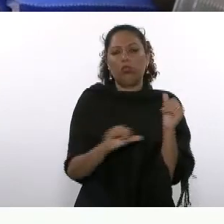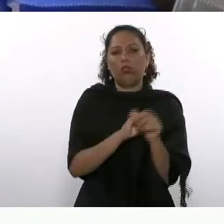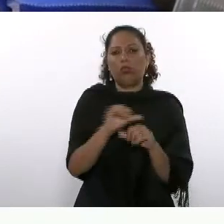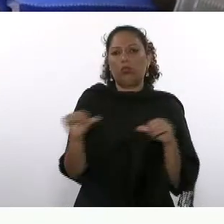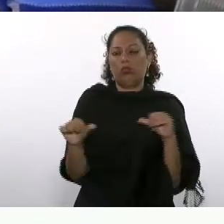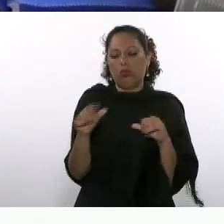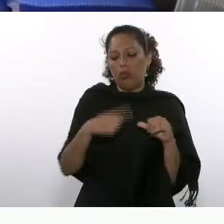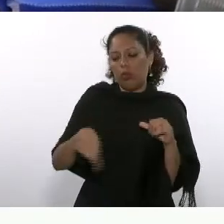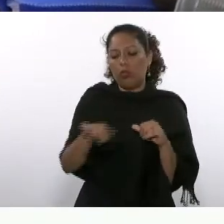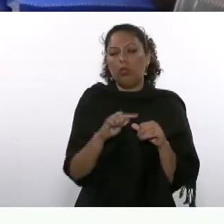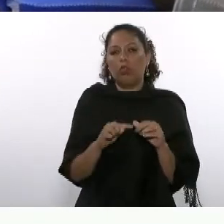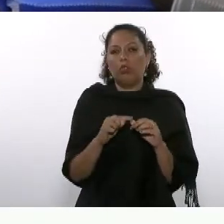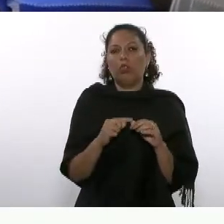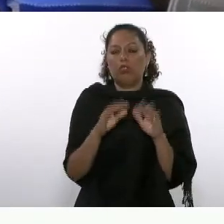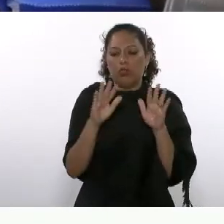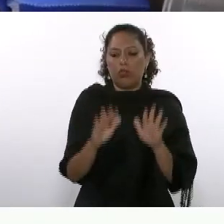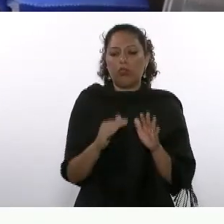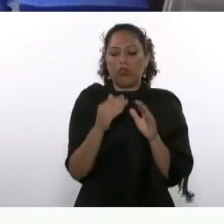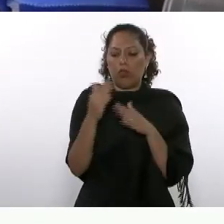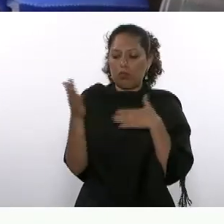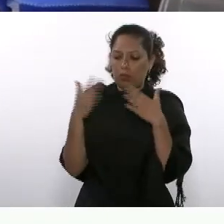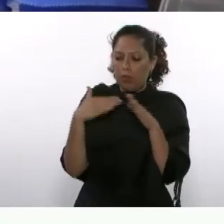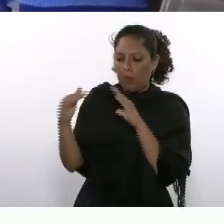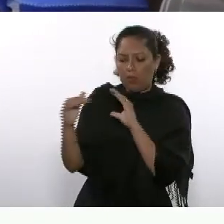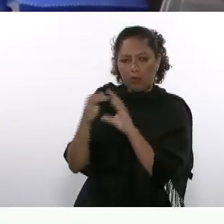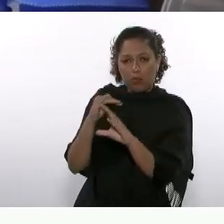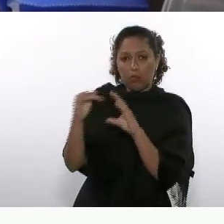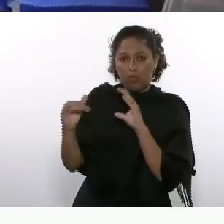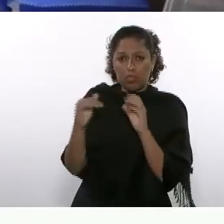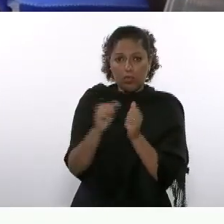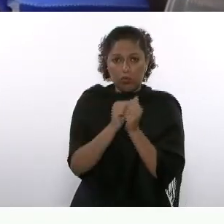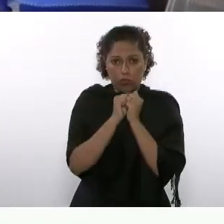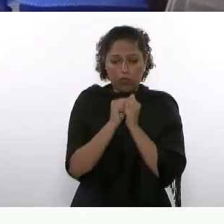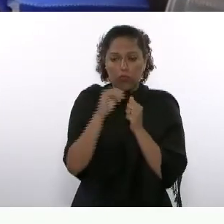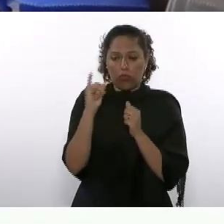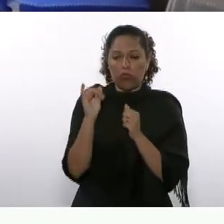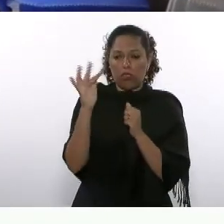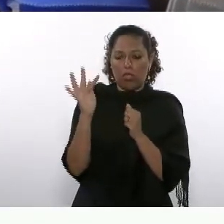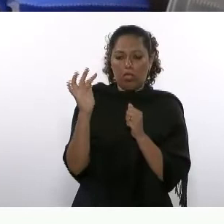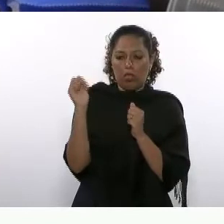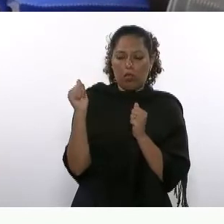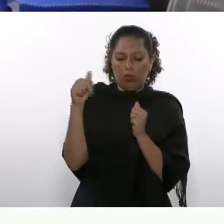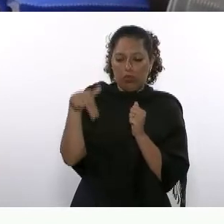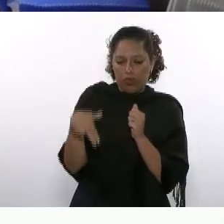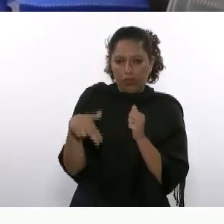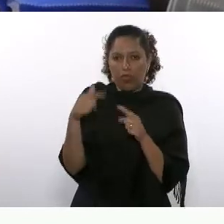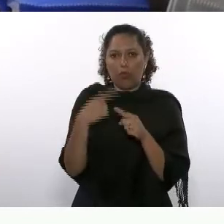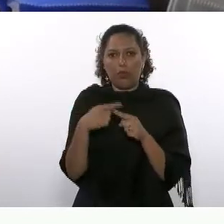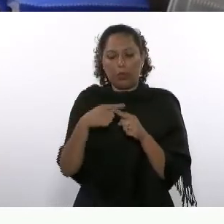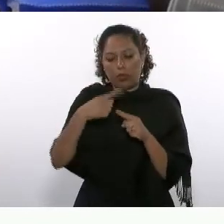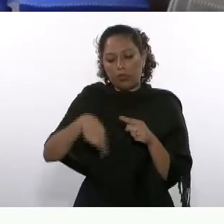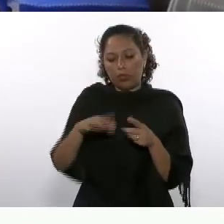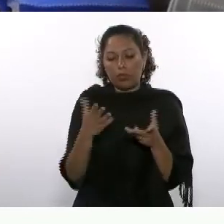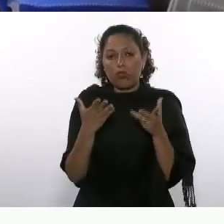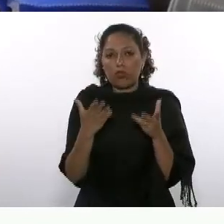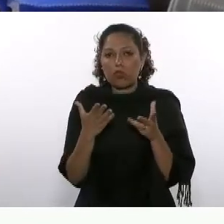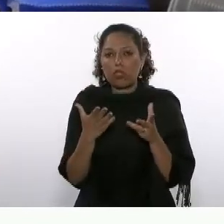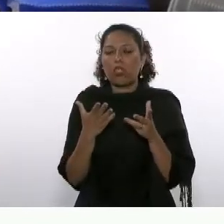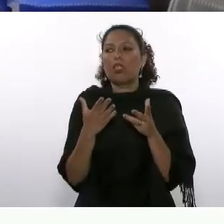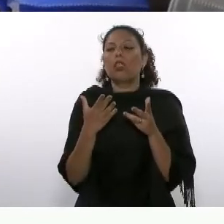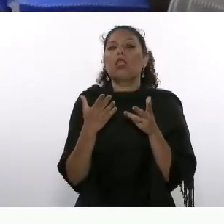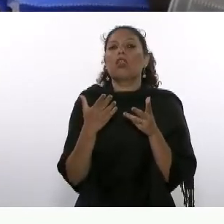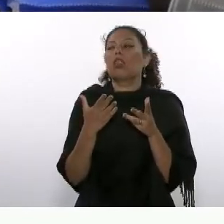revisto. A gente está com um diálogo bem estreito com o IFAM, exatamente para que a gente possa